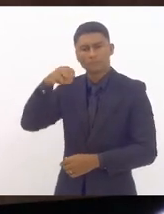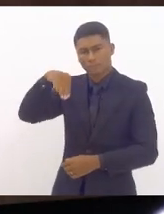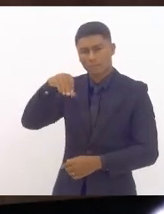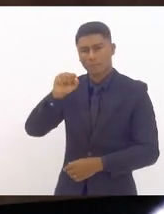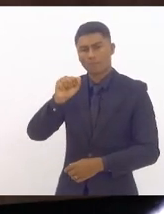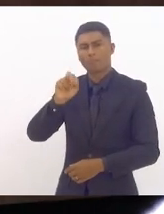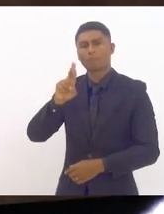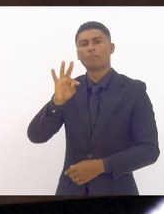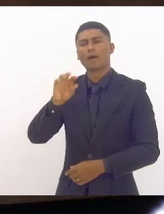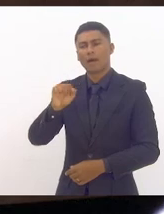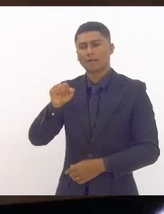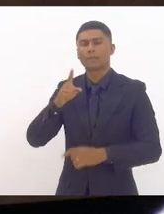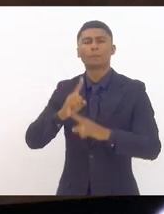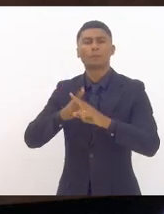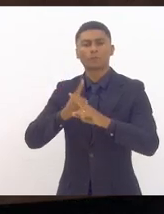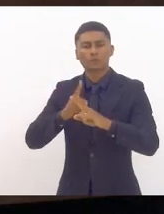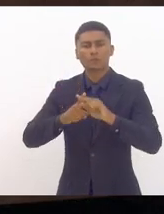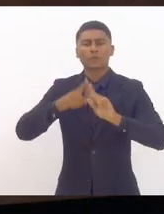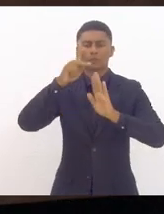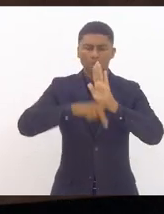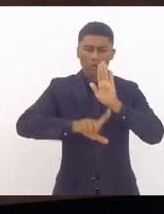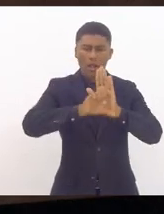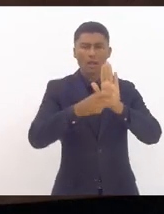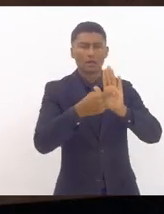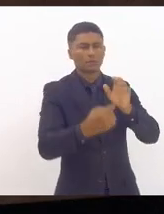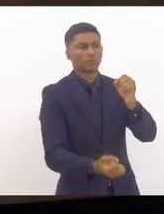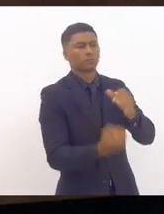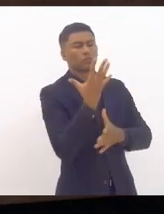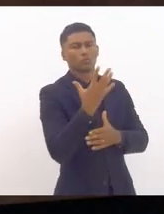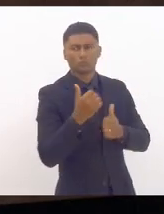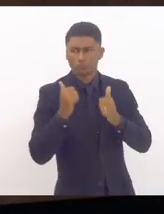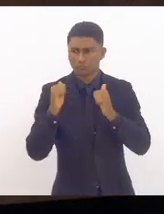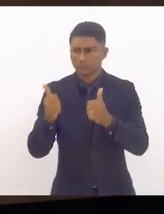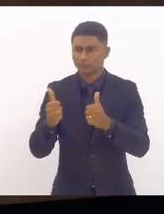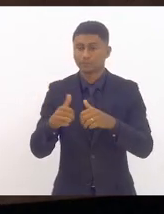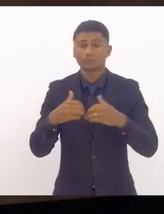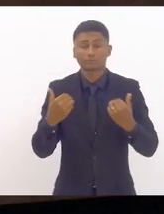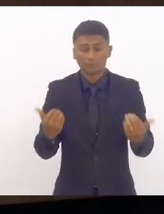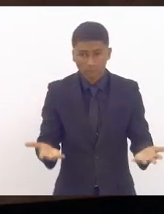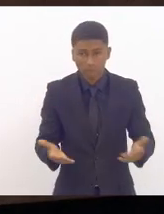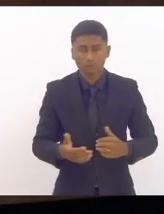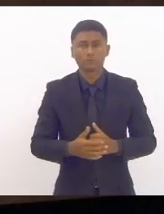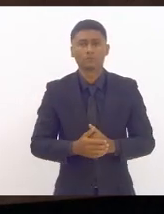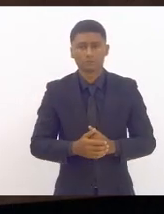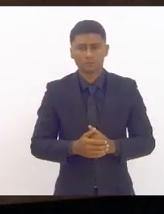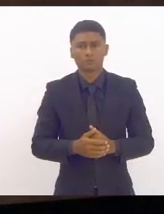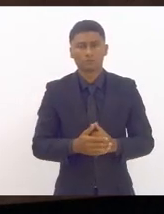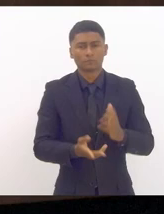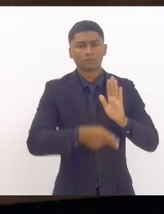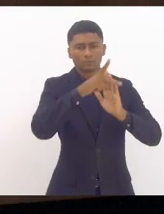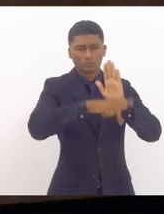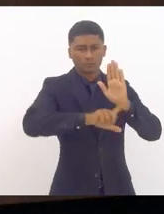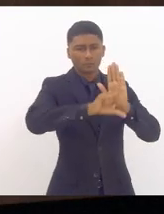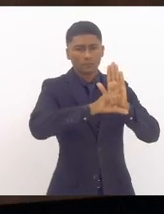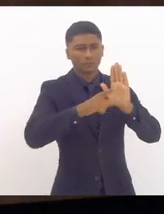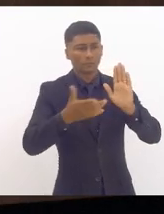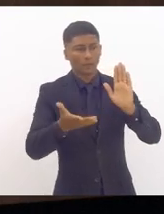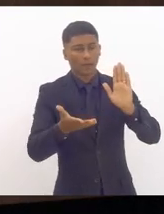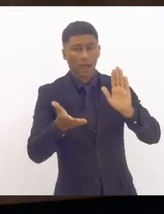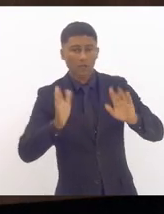pela implementação desse projeto. Nesse ponto, a fim de aprimorar a proposição,